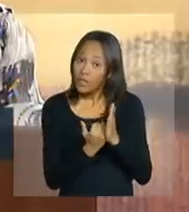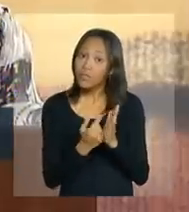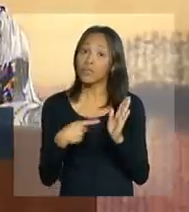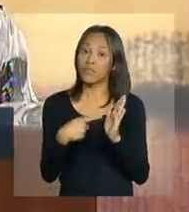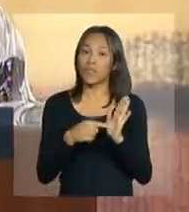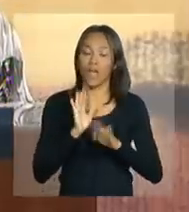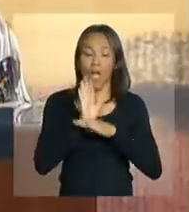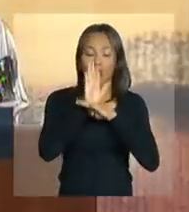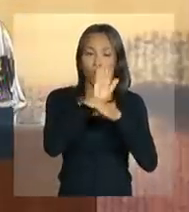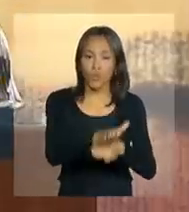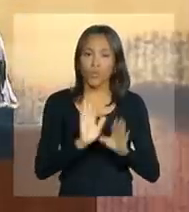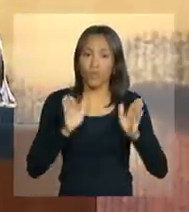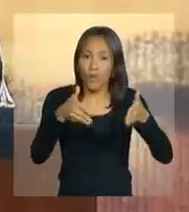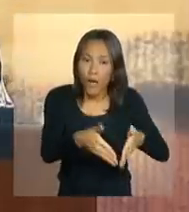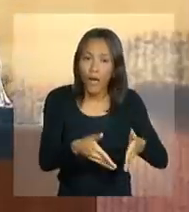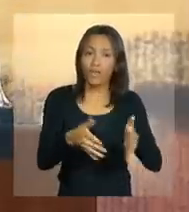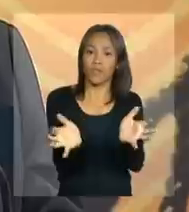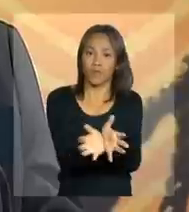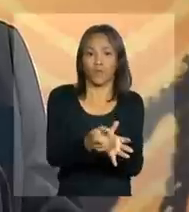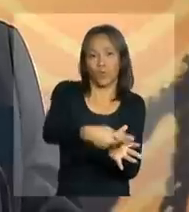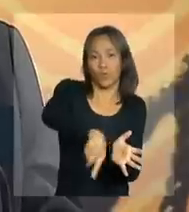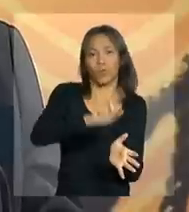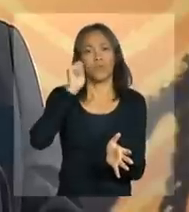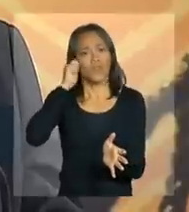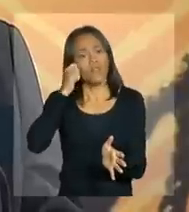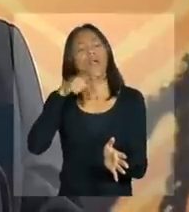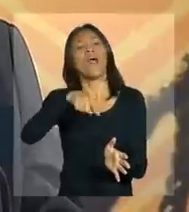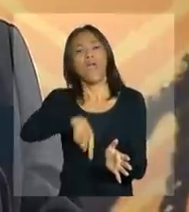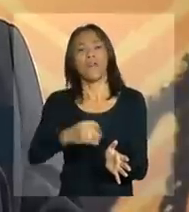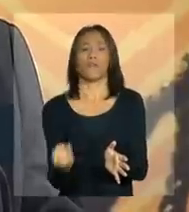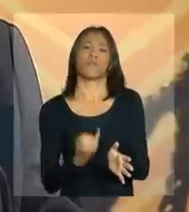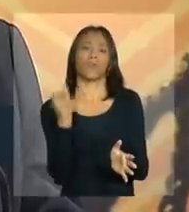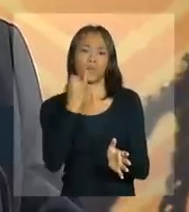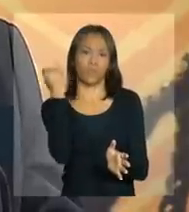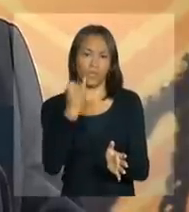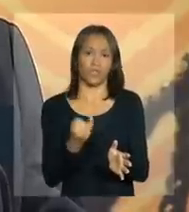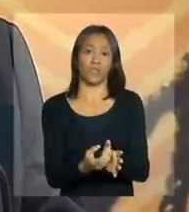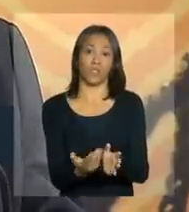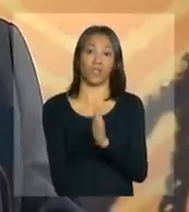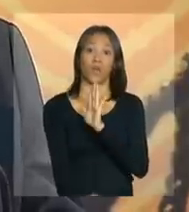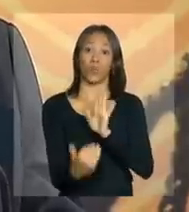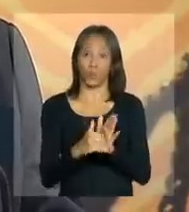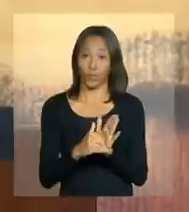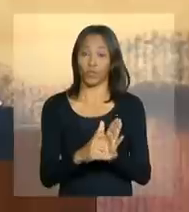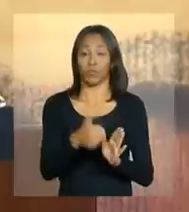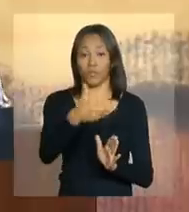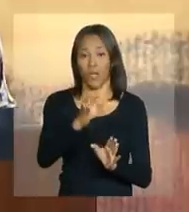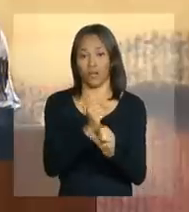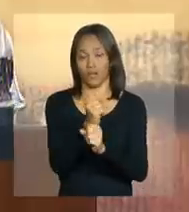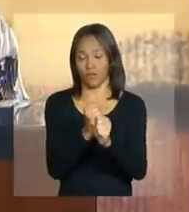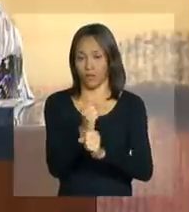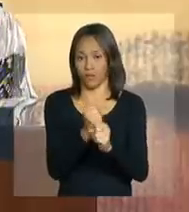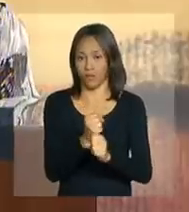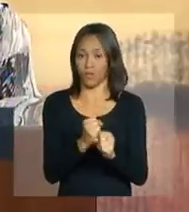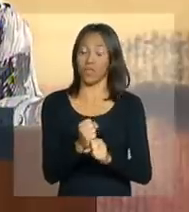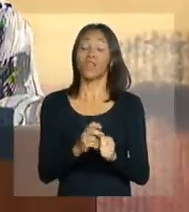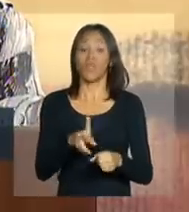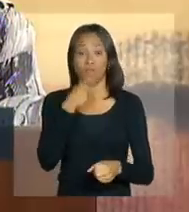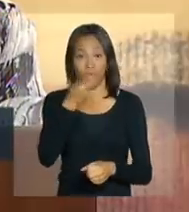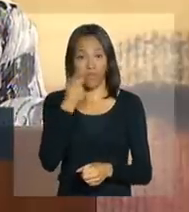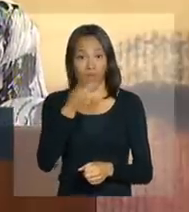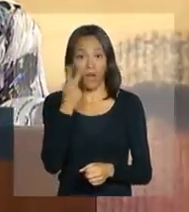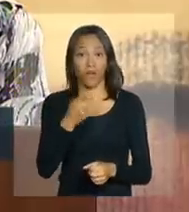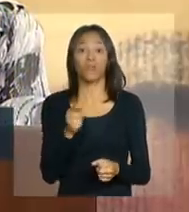afirmativa são uma marca importante dessa última década E aí eu exemplifico com o